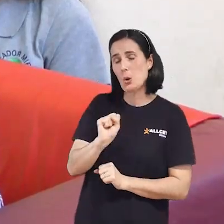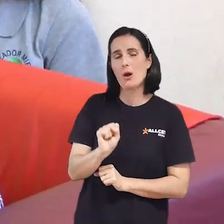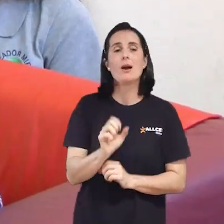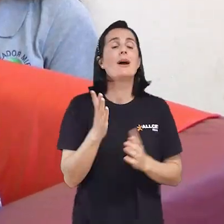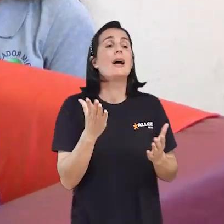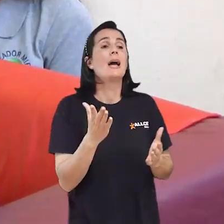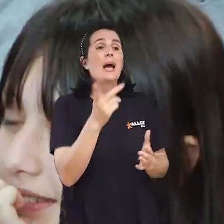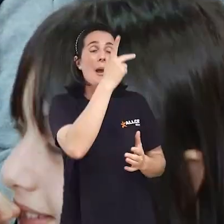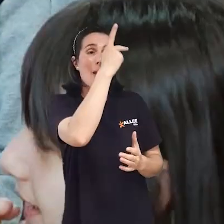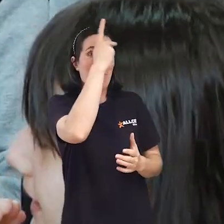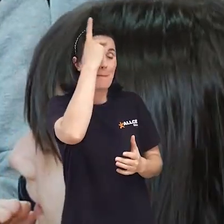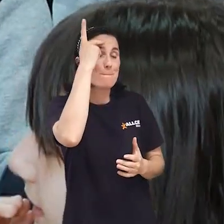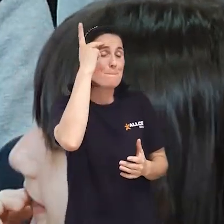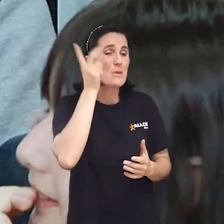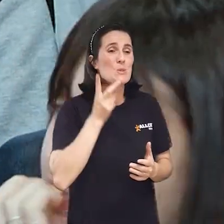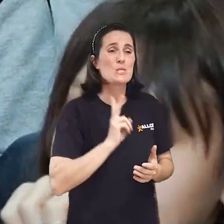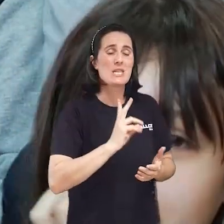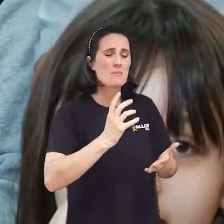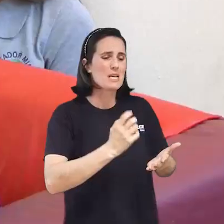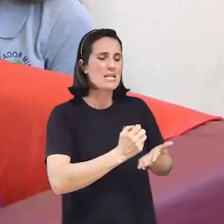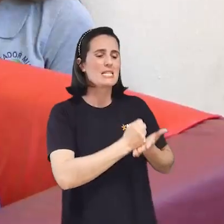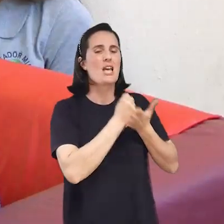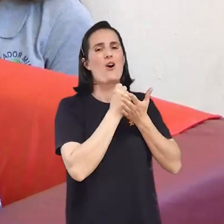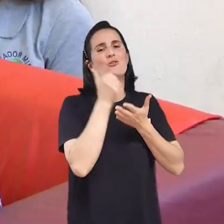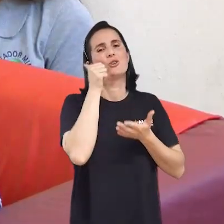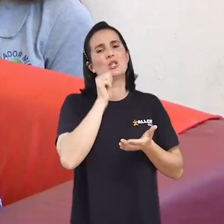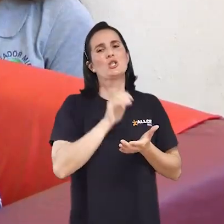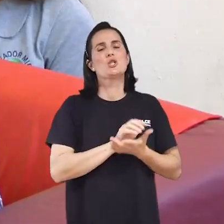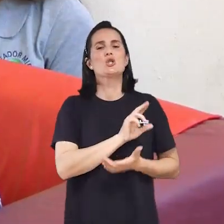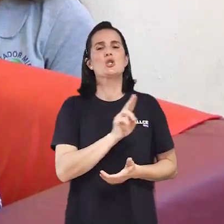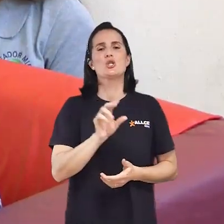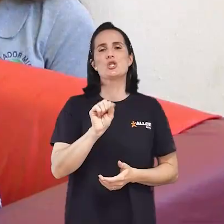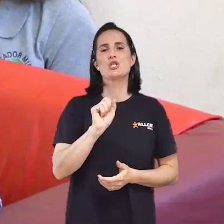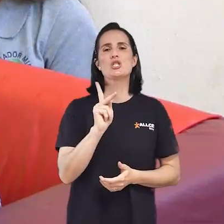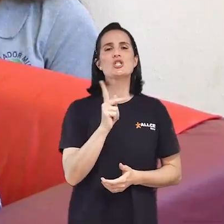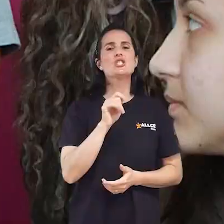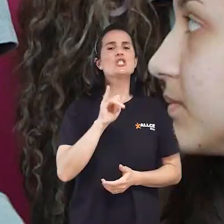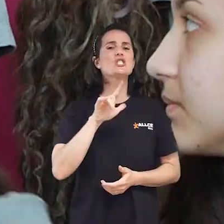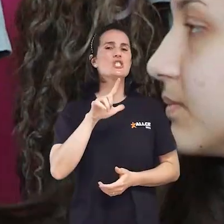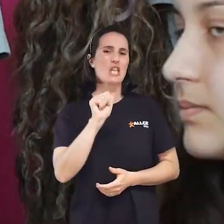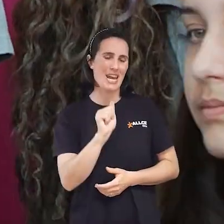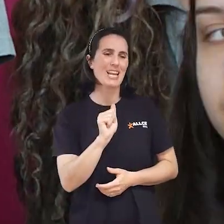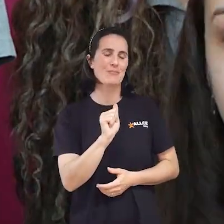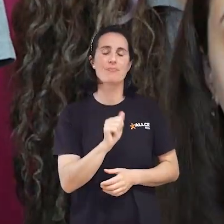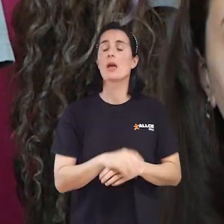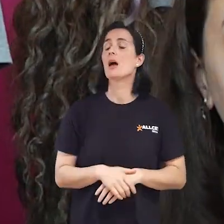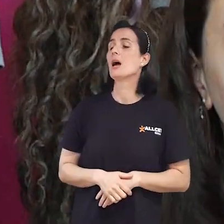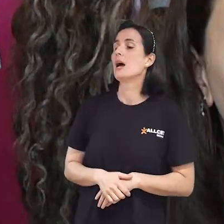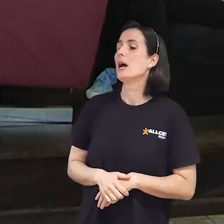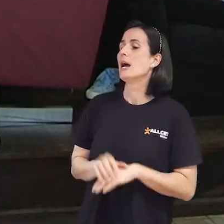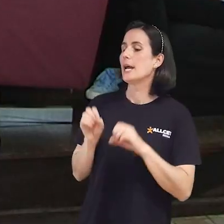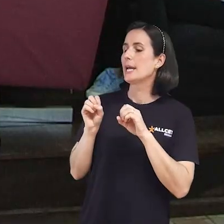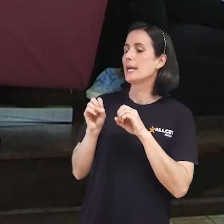Vascão, pô. Casa Amarela. Um sonho. Super-herói.